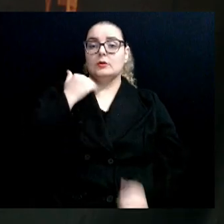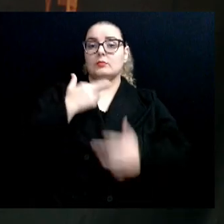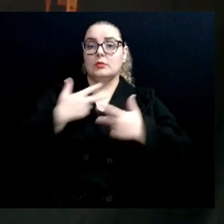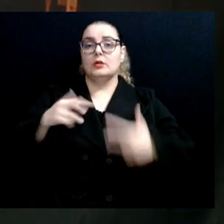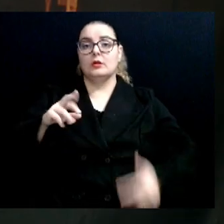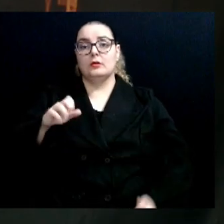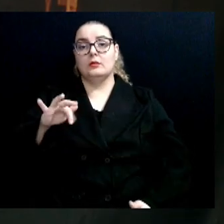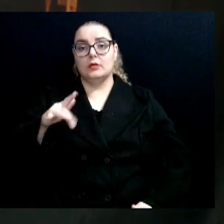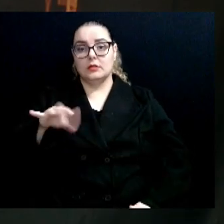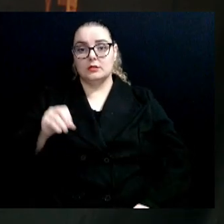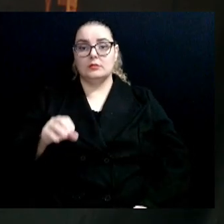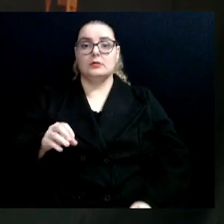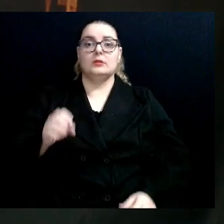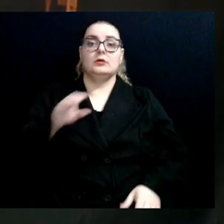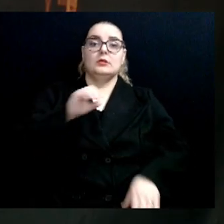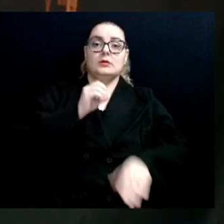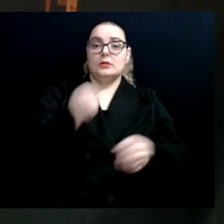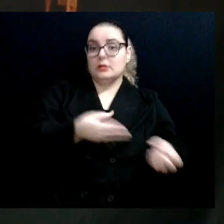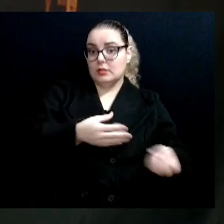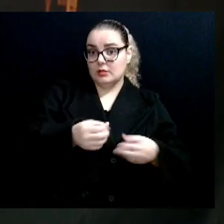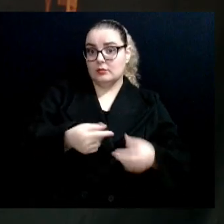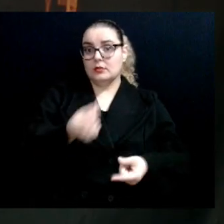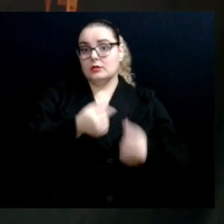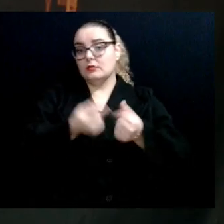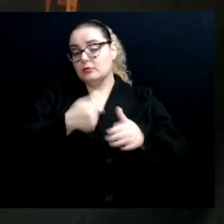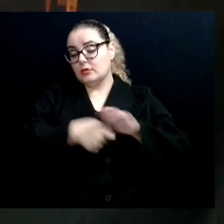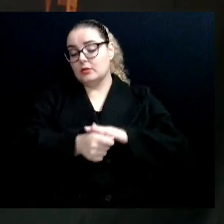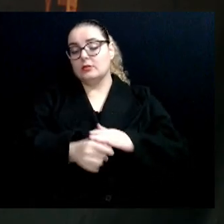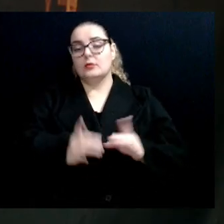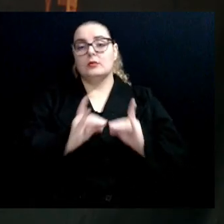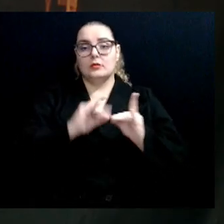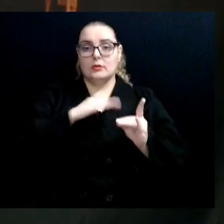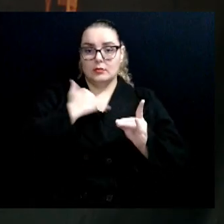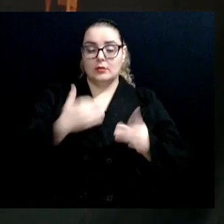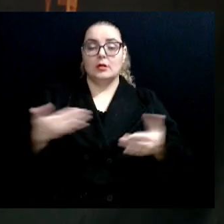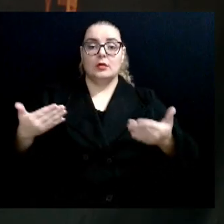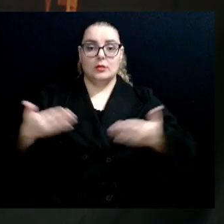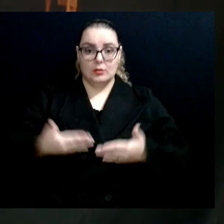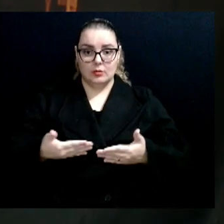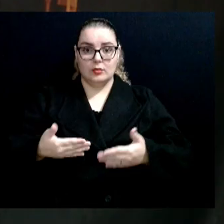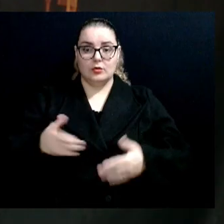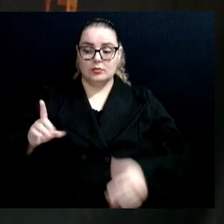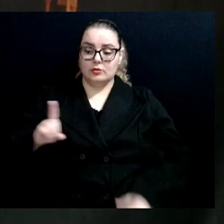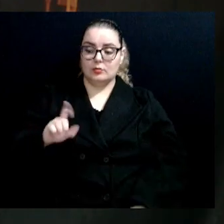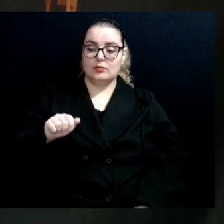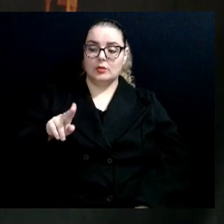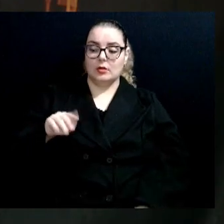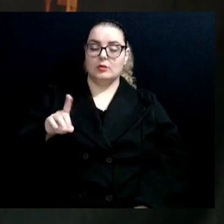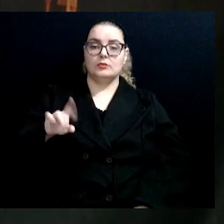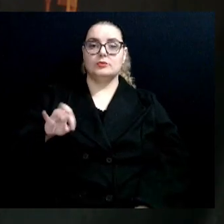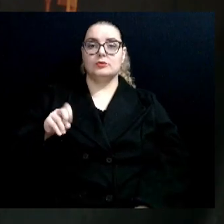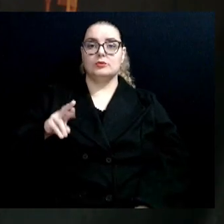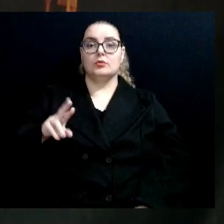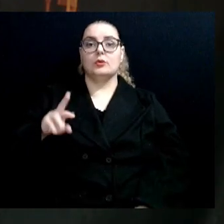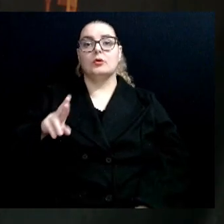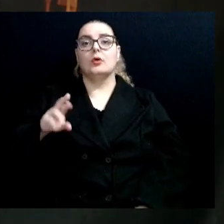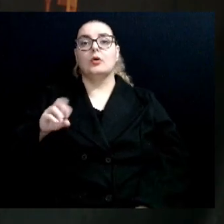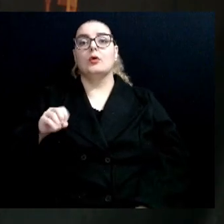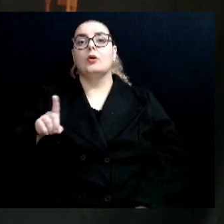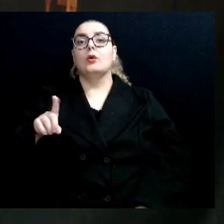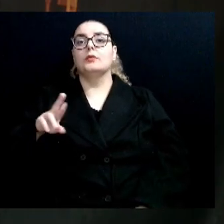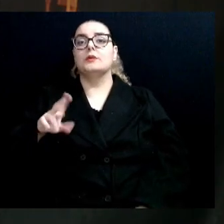funeral. E a Câmara de Campinas recebe hoje o auditor fiscal, Rodrigo Espada, para uma palestra sobre a